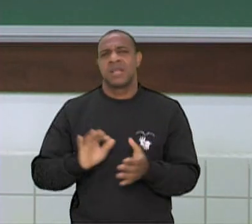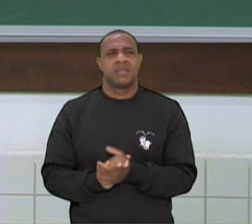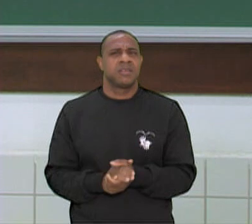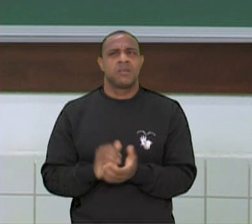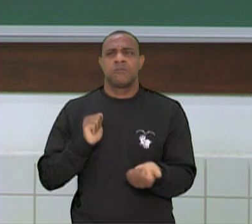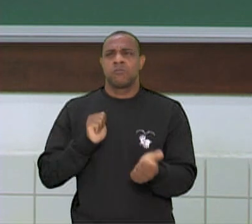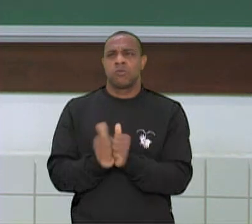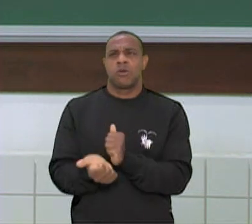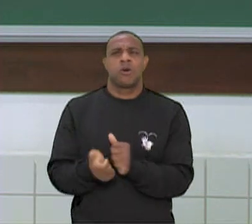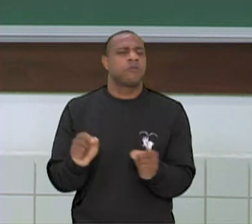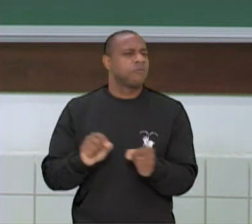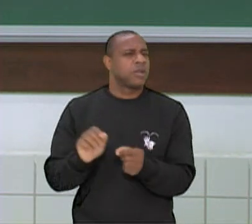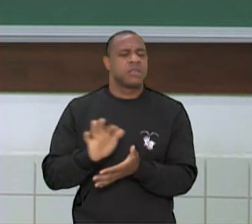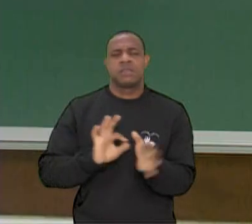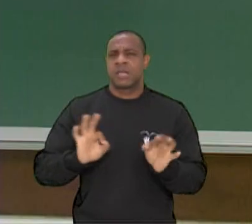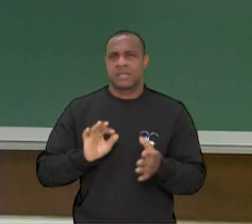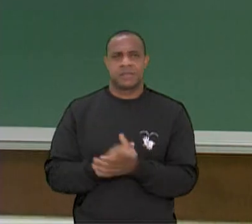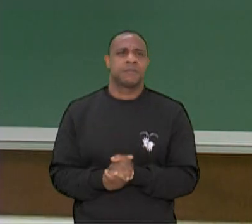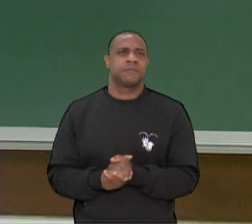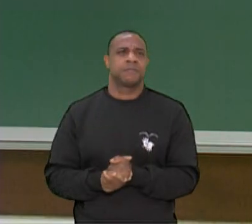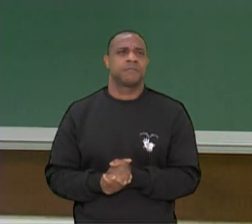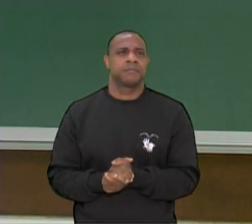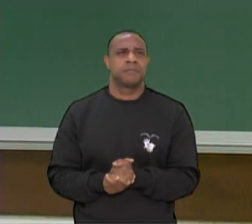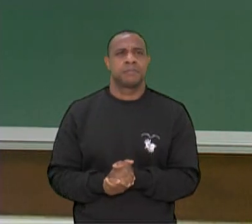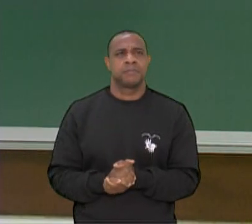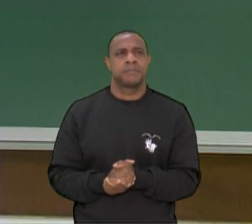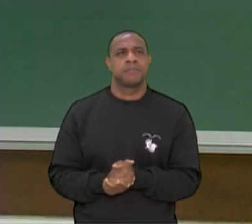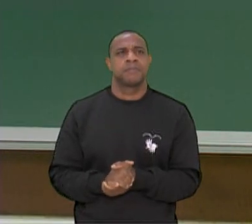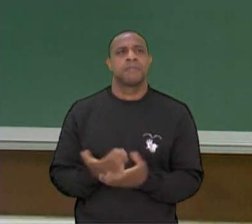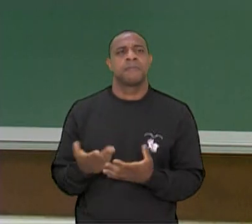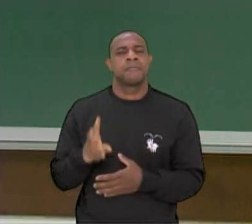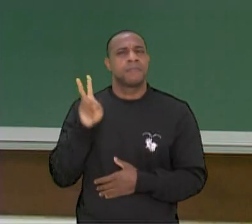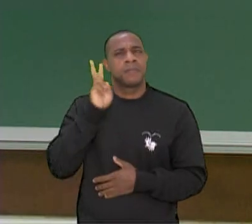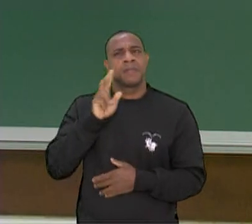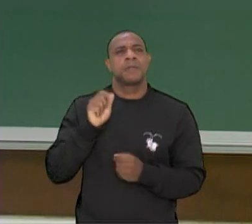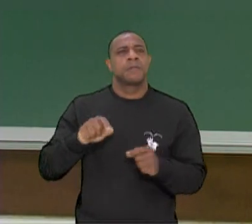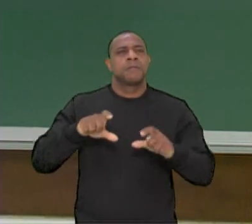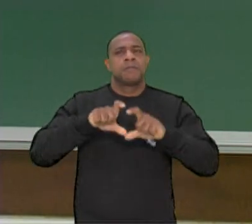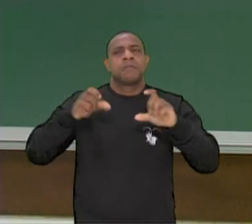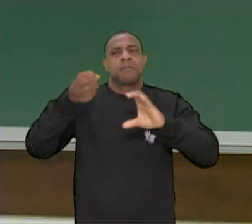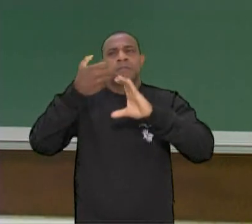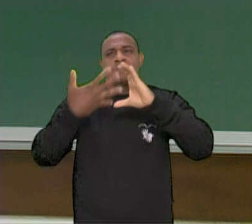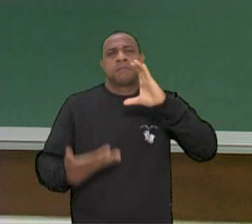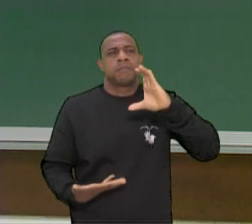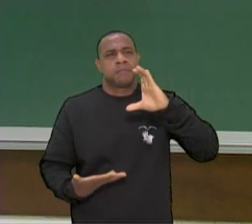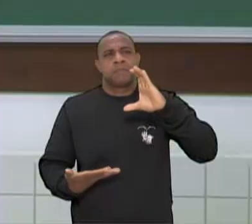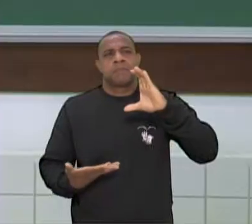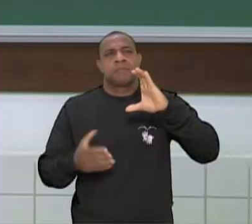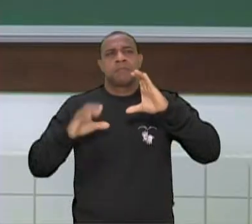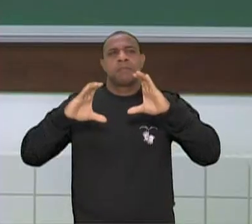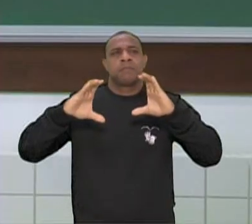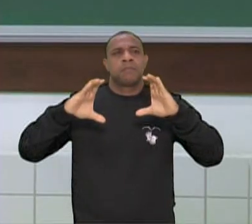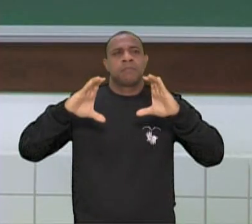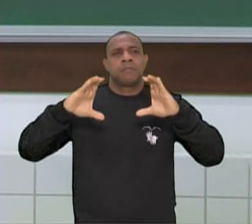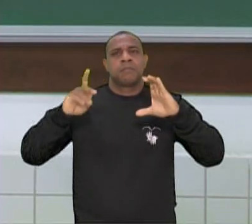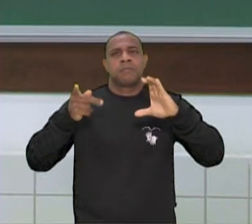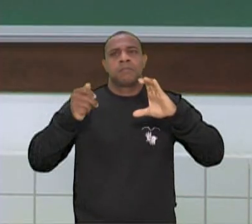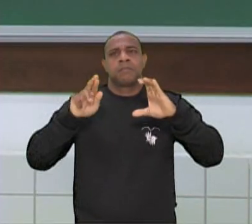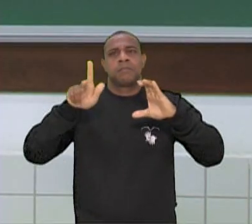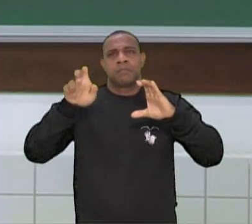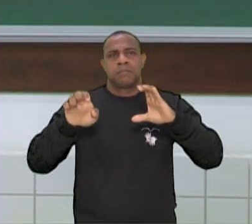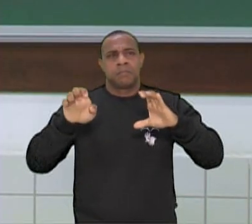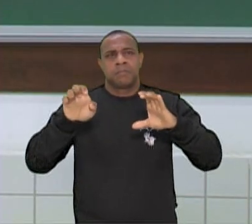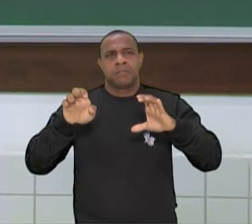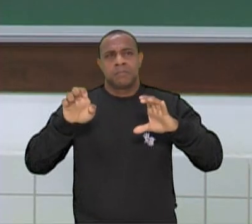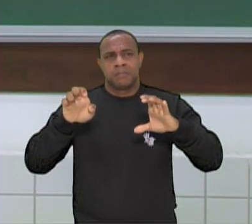dicionário e você vai ter mais informações. Vamos seguindo? Vamos relembrar um pouquinho então das características da charge. Você se lembra? Na aula